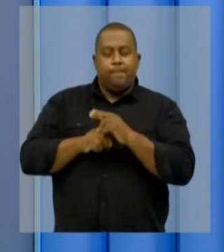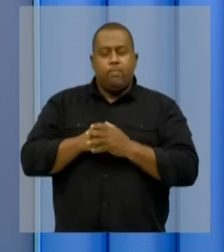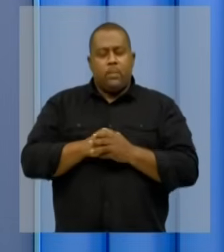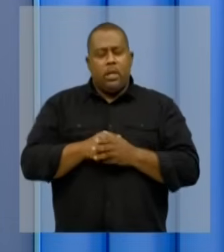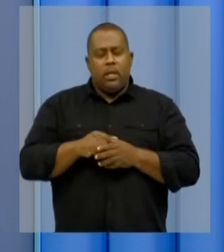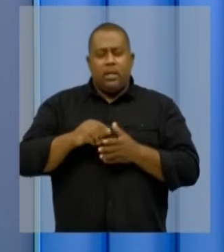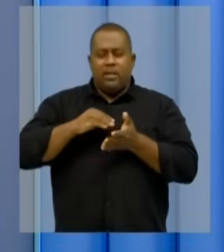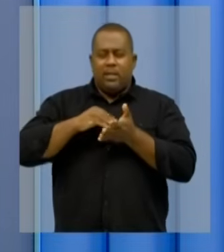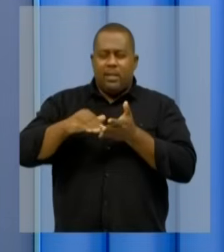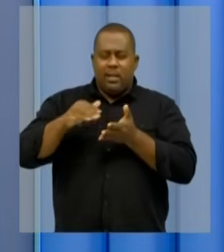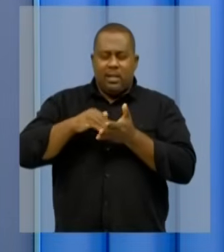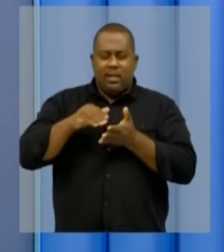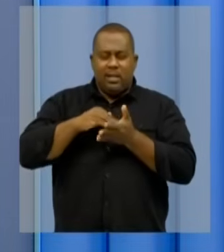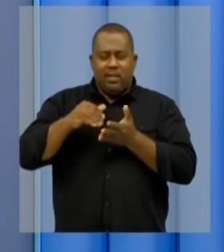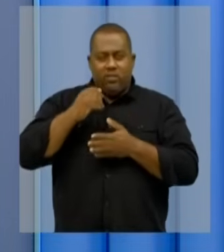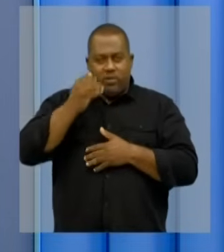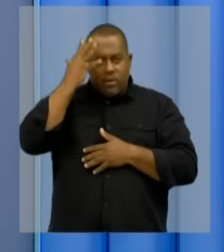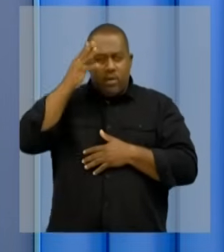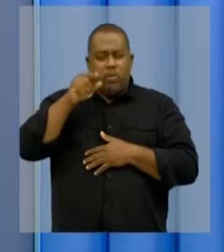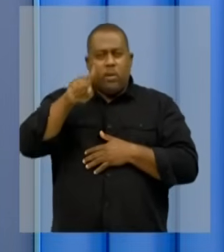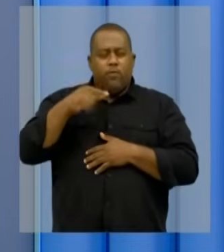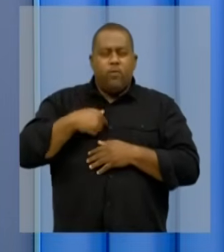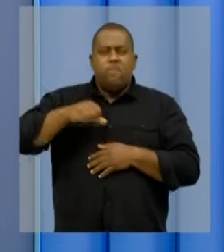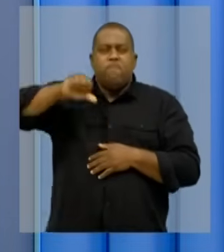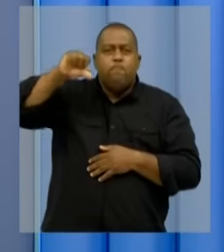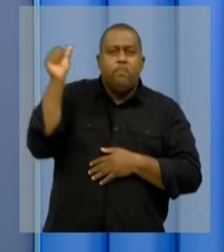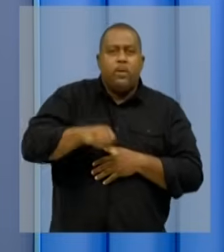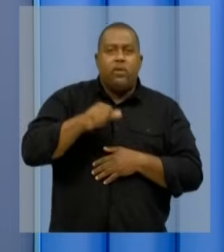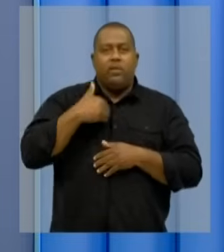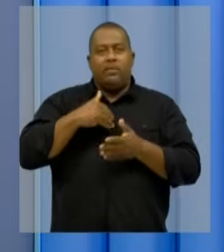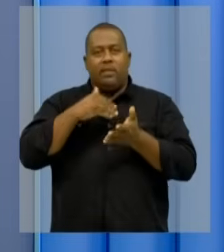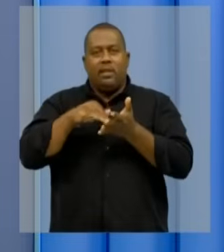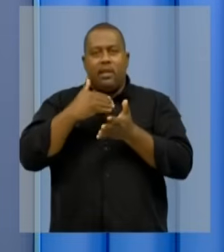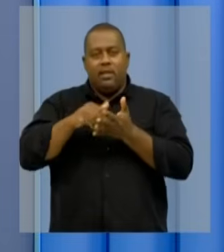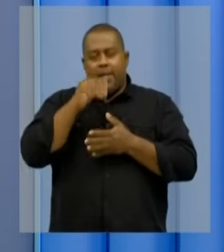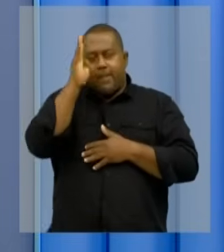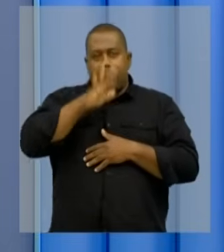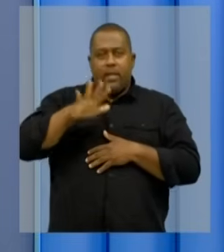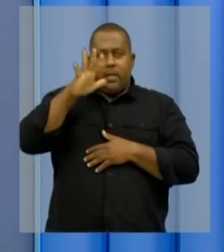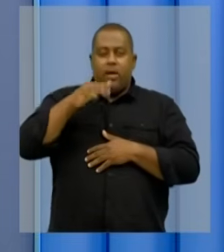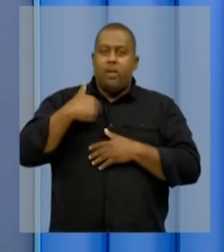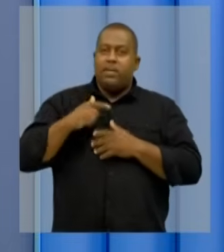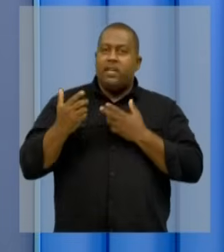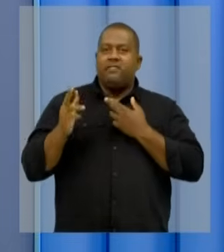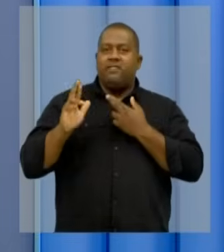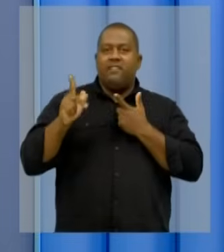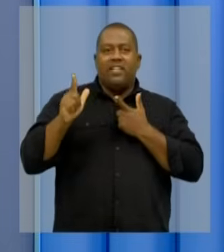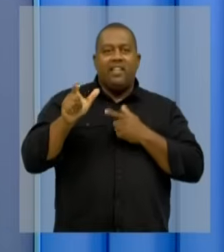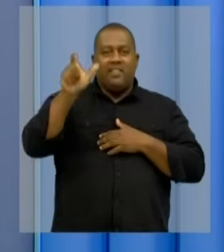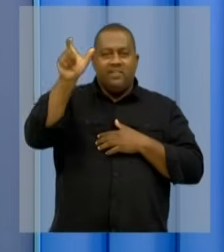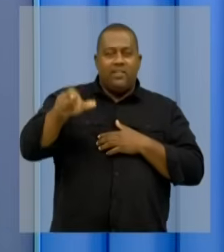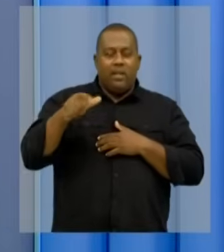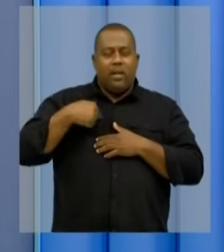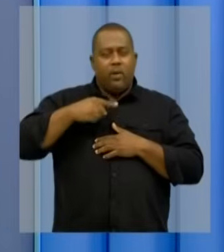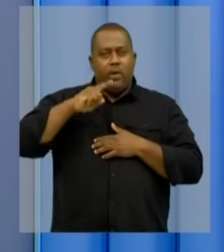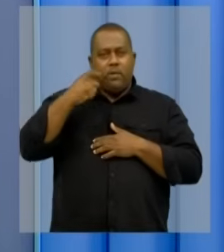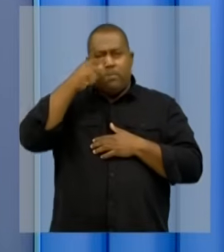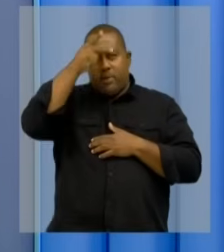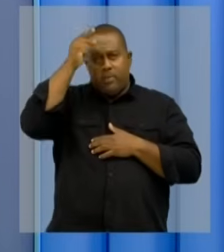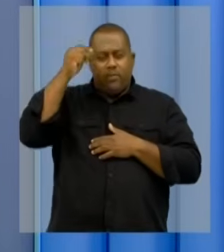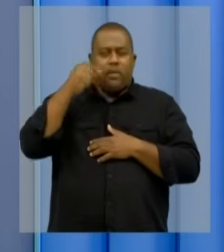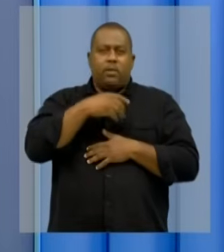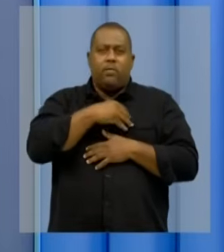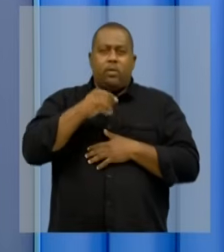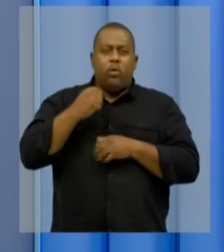foi o pior secretário do Brasil. E essa é a minha grande diferença para o senhor. Eu fui prefeito de Salvador durante